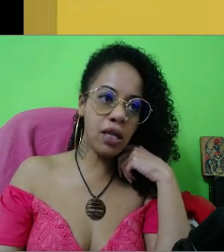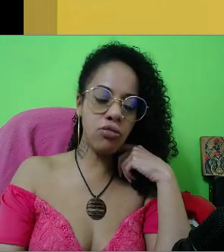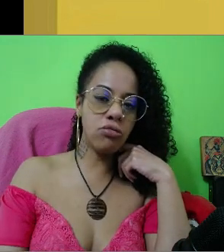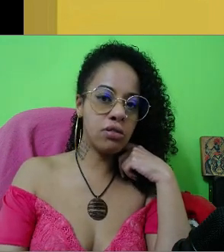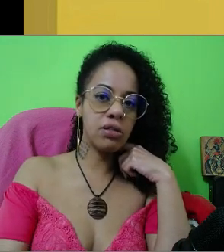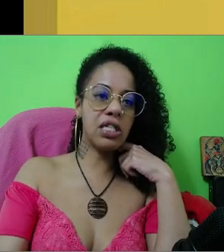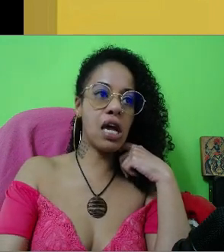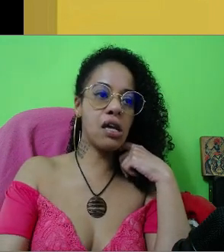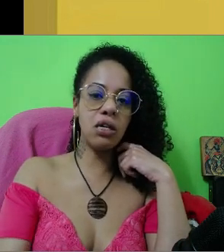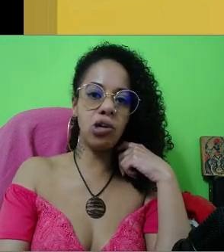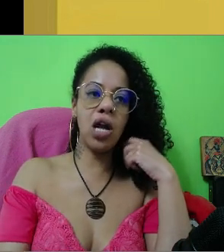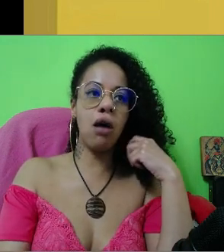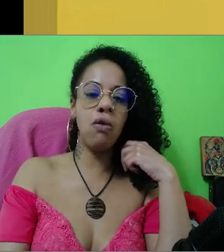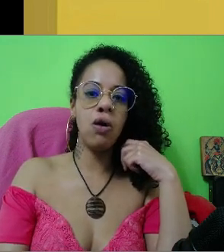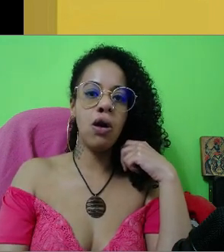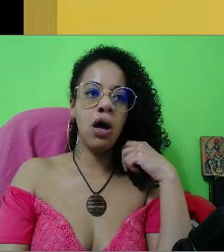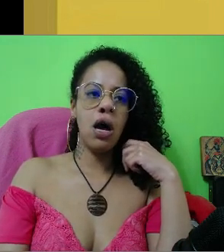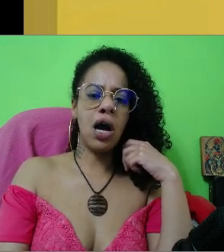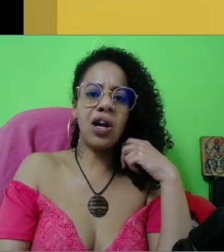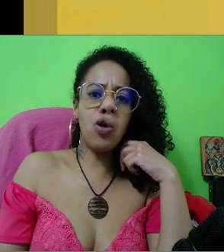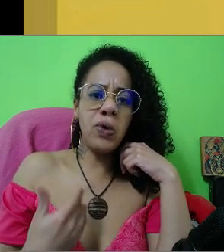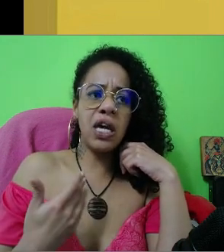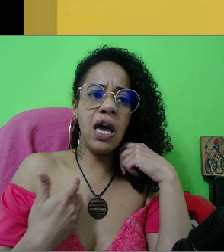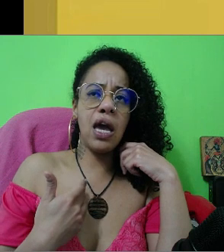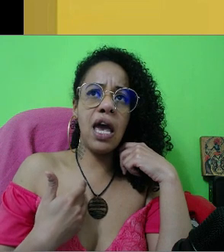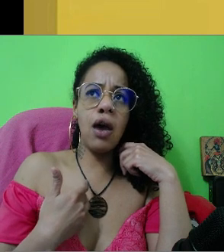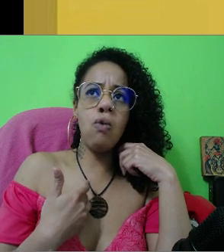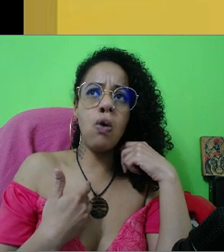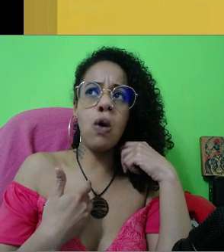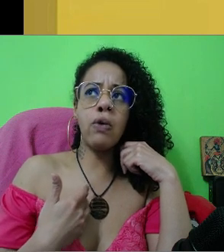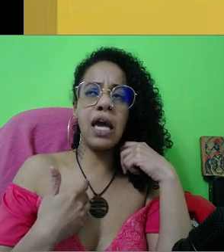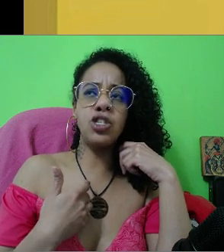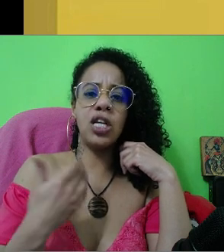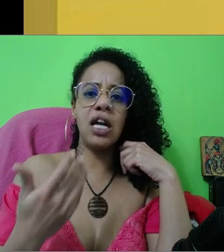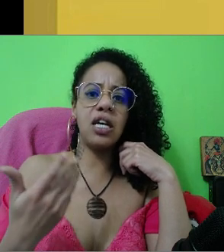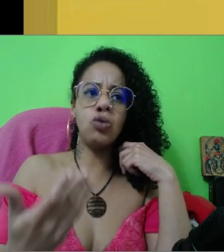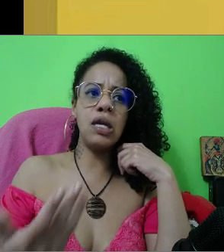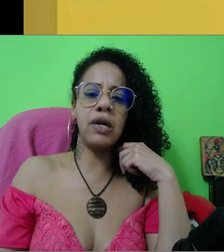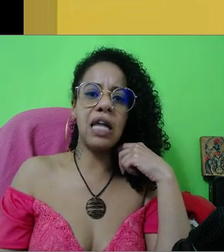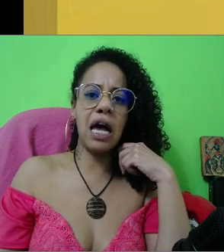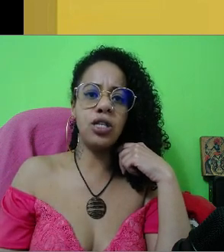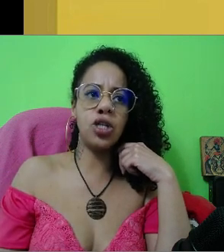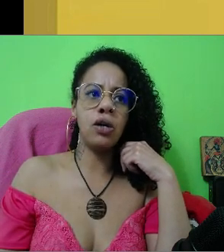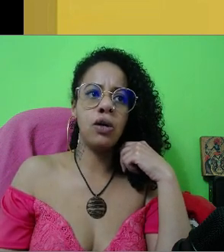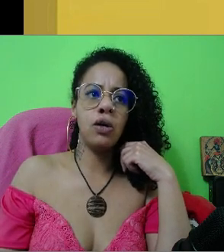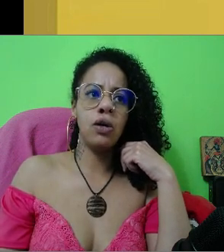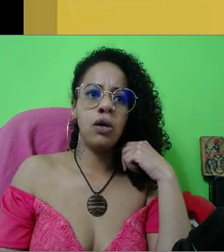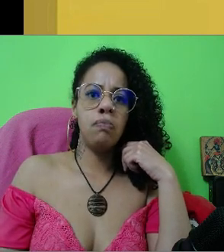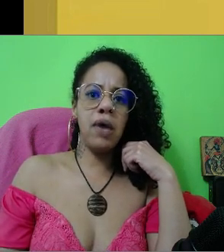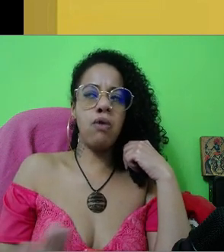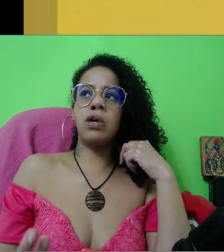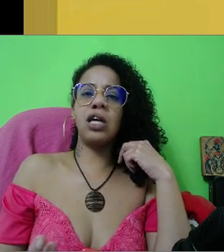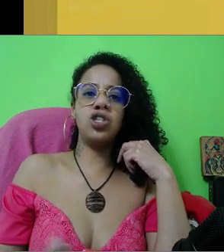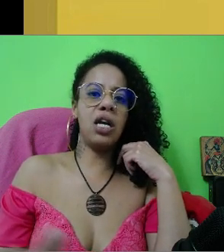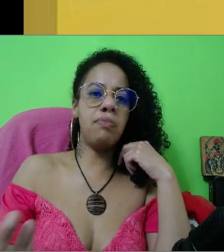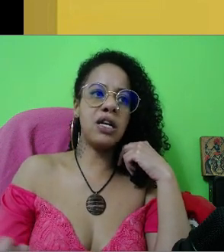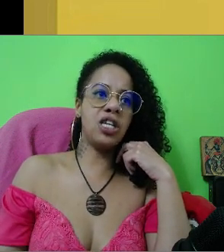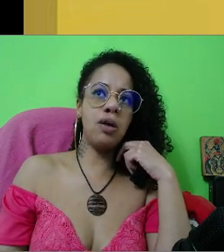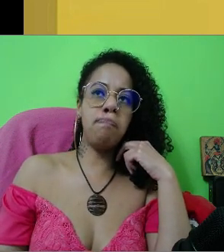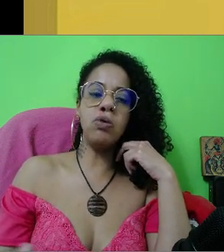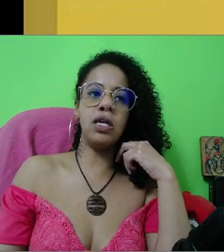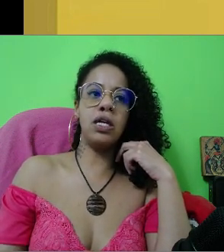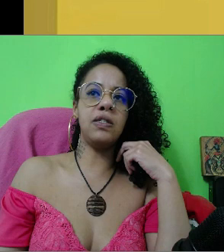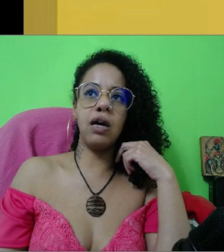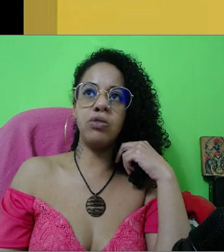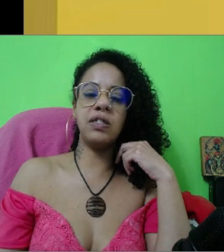debate os argumentos sensacional agora como que eu ou alguém Tiraria tua liberdade meu quem